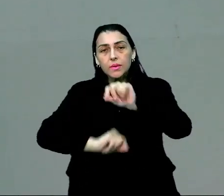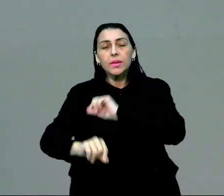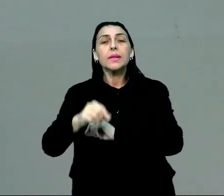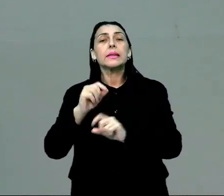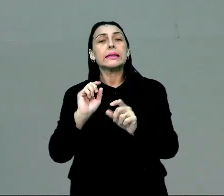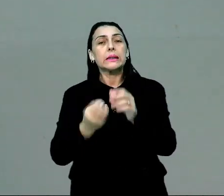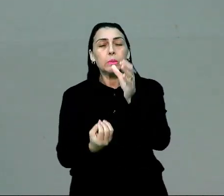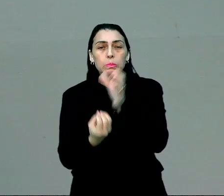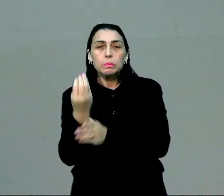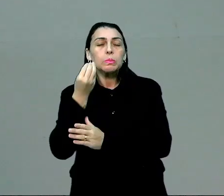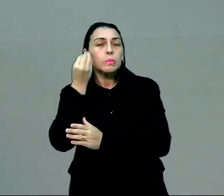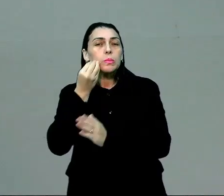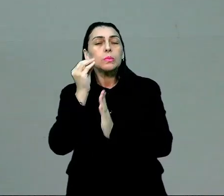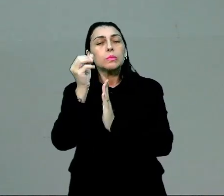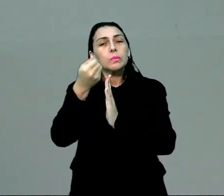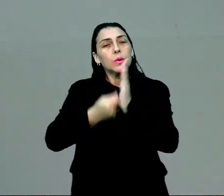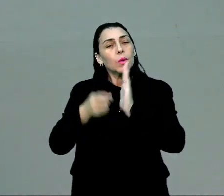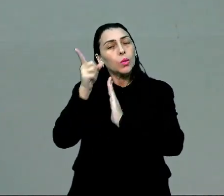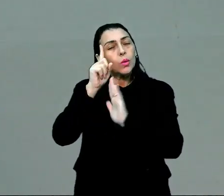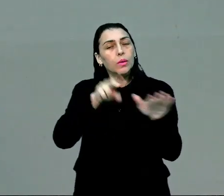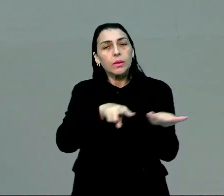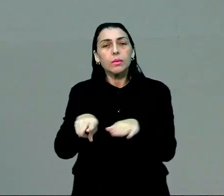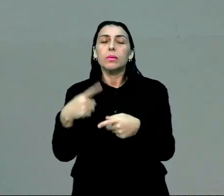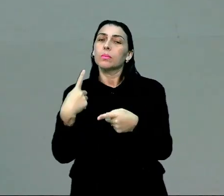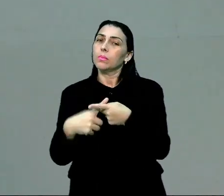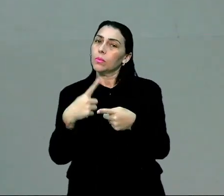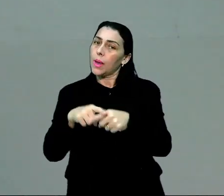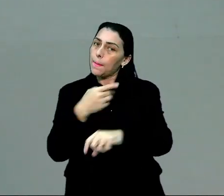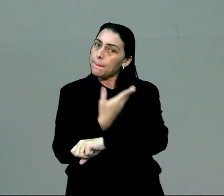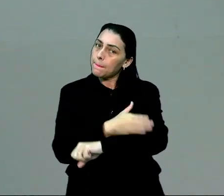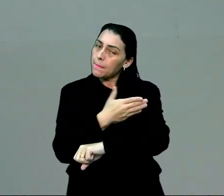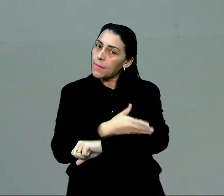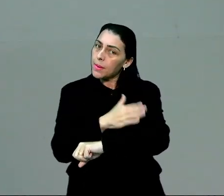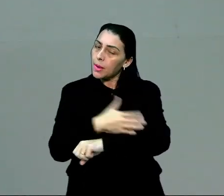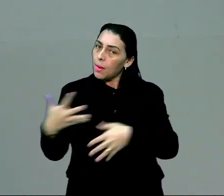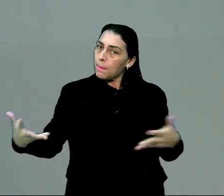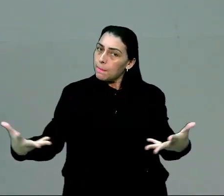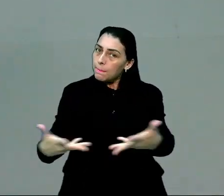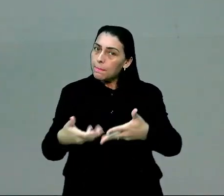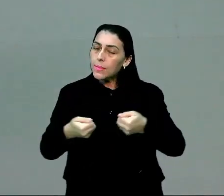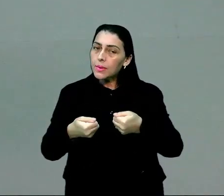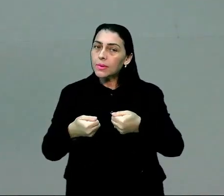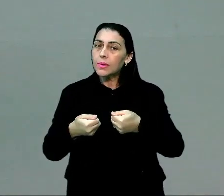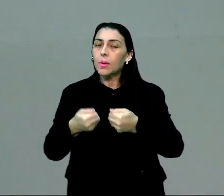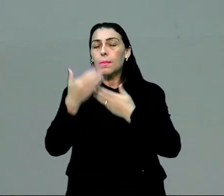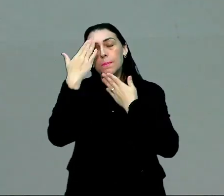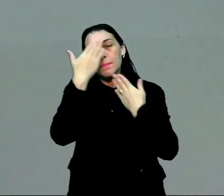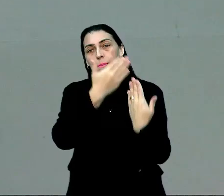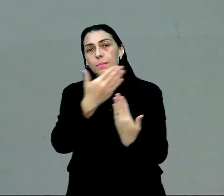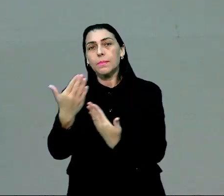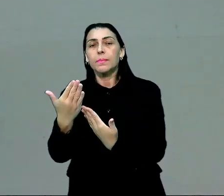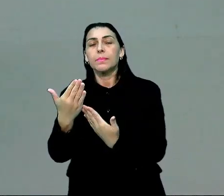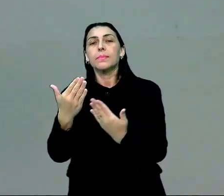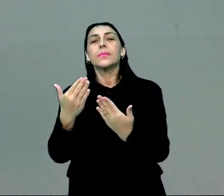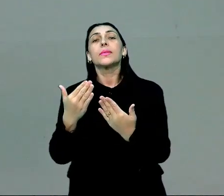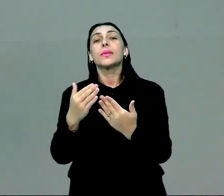tem que produzir uma redação toda semana, porque é justamente a prática quem vai aperfeiçoar. Muito